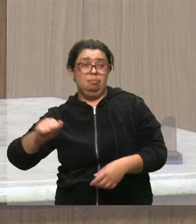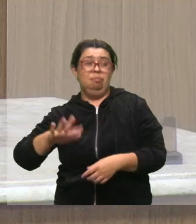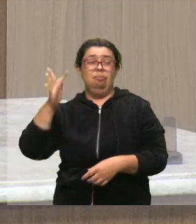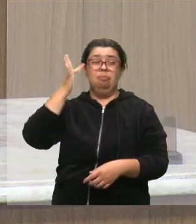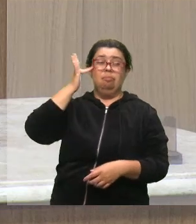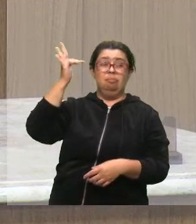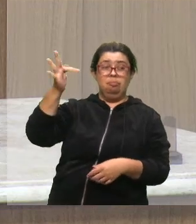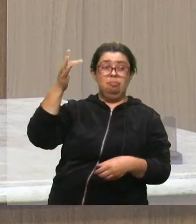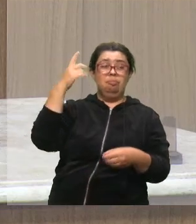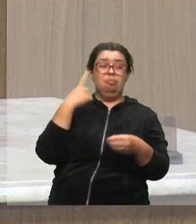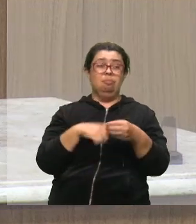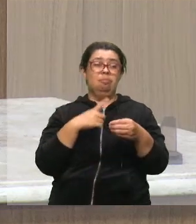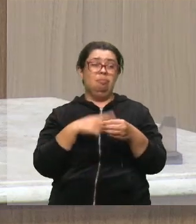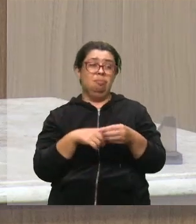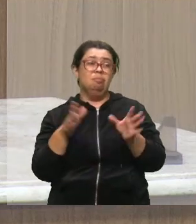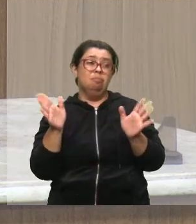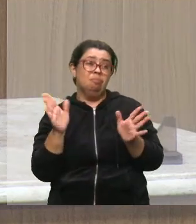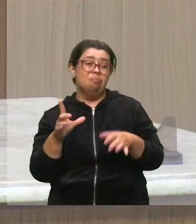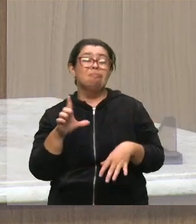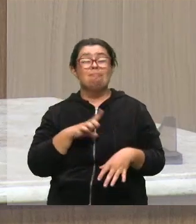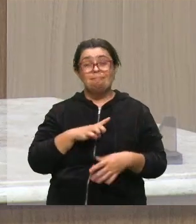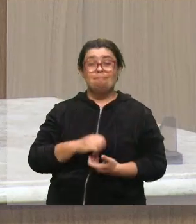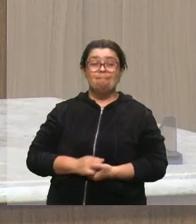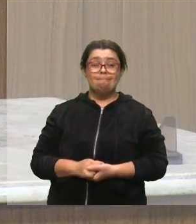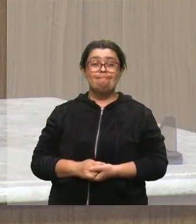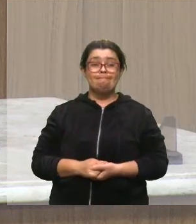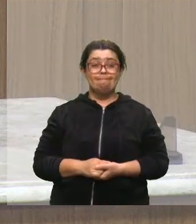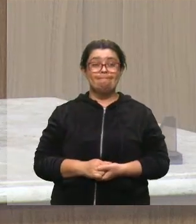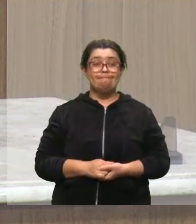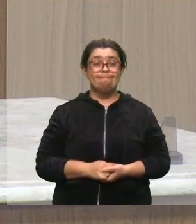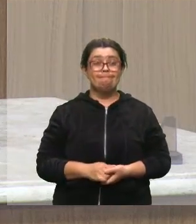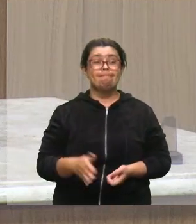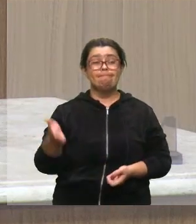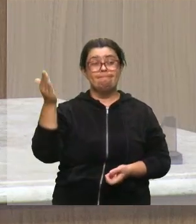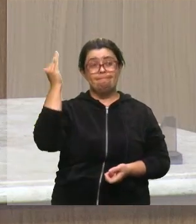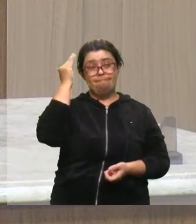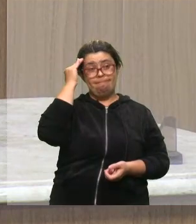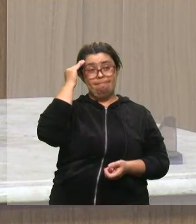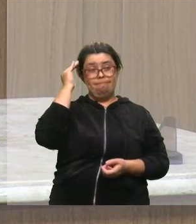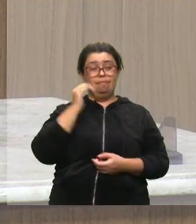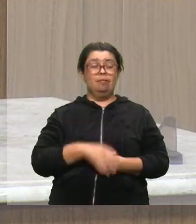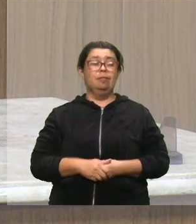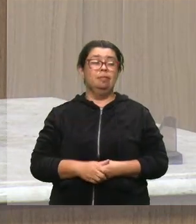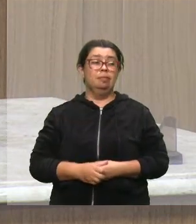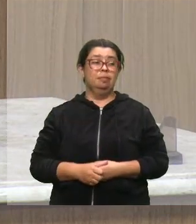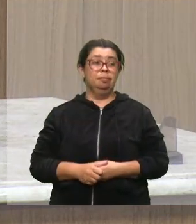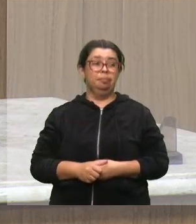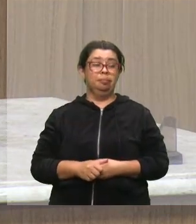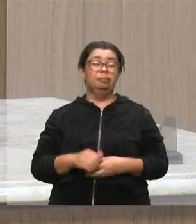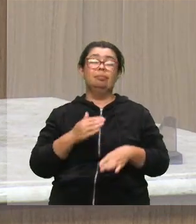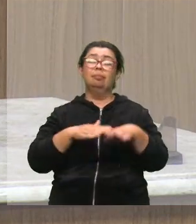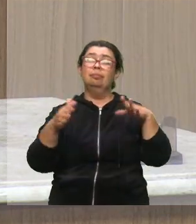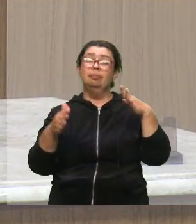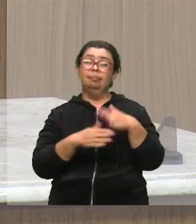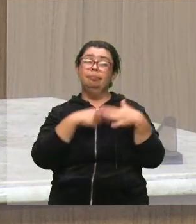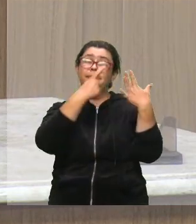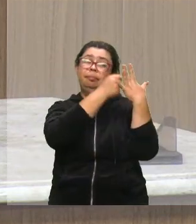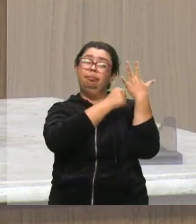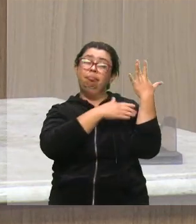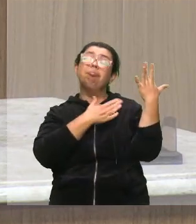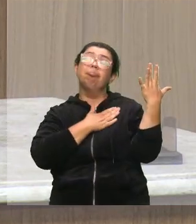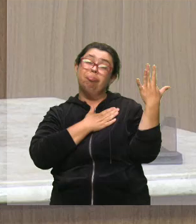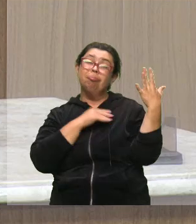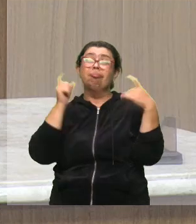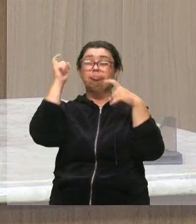nossa cidade, nesse momento têm. Então, pensando em toda essa receita, me preocupa muito